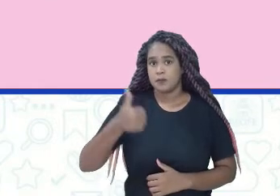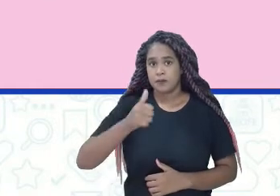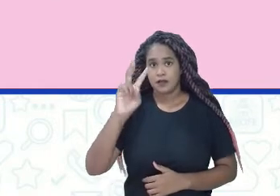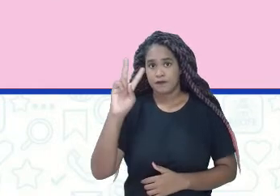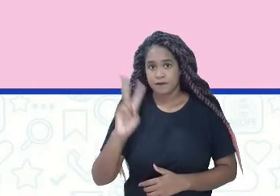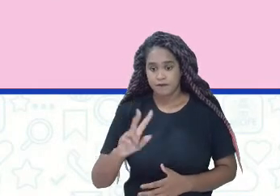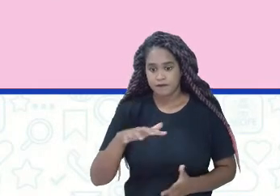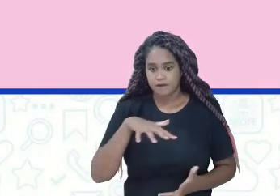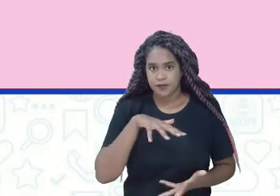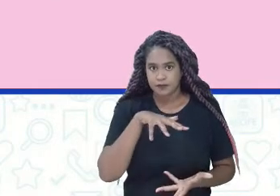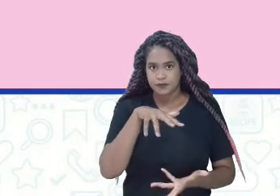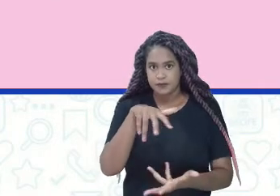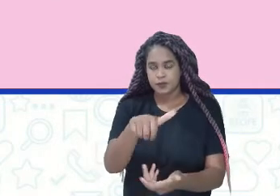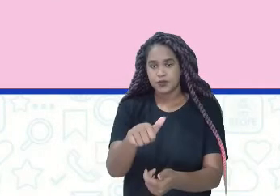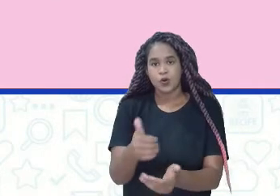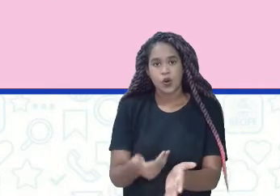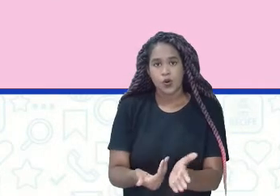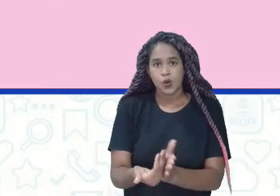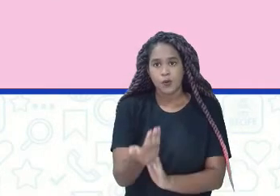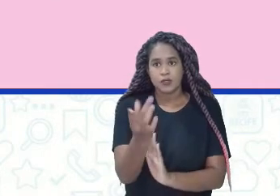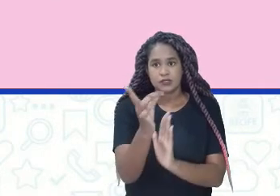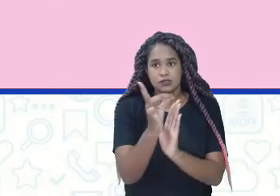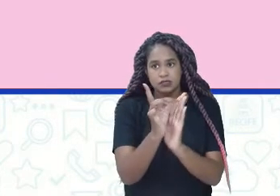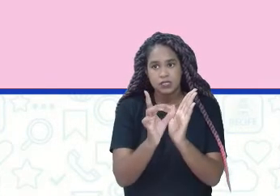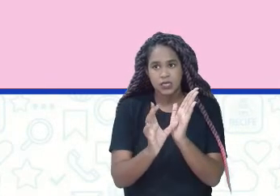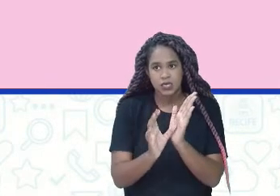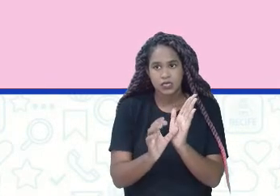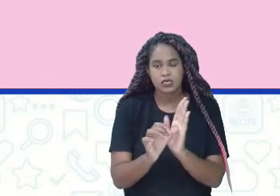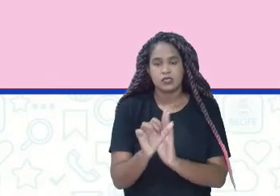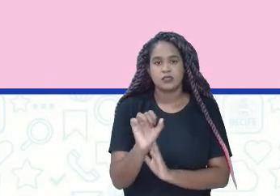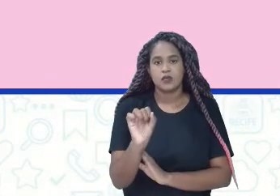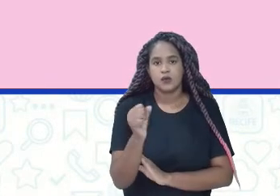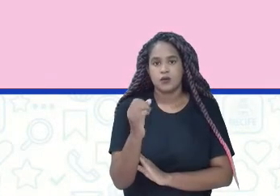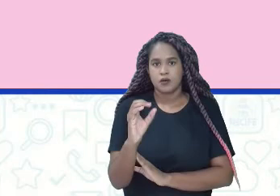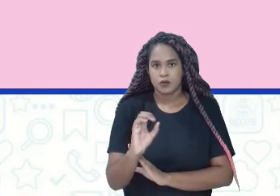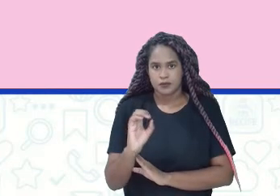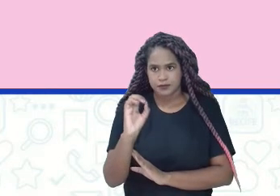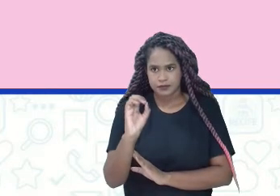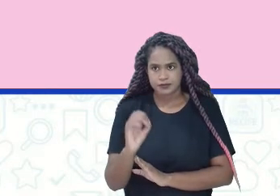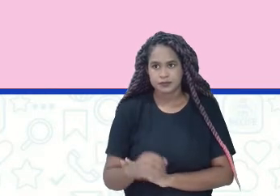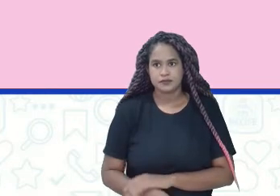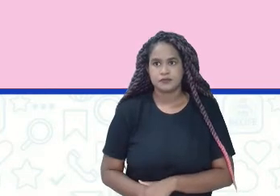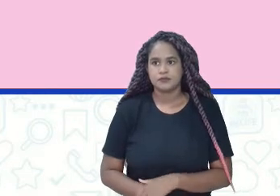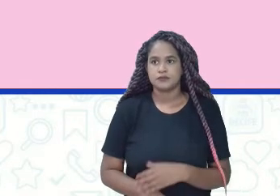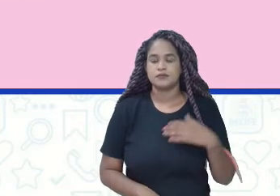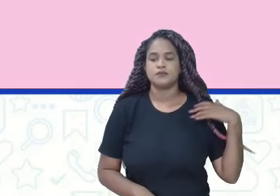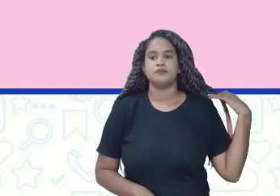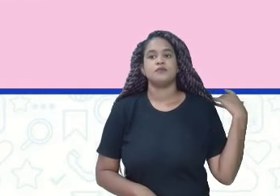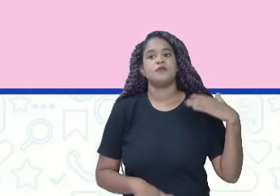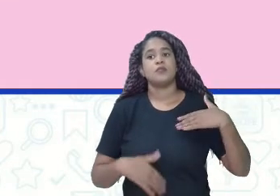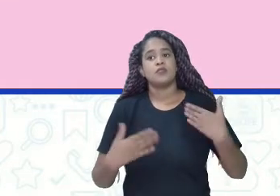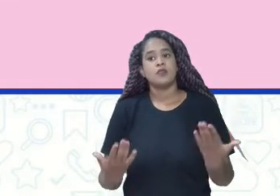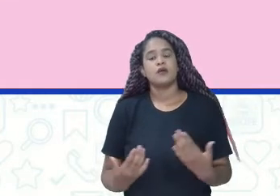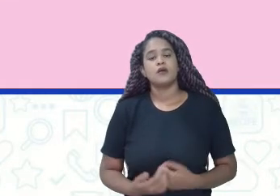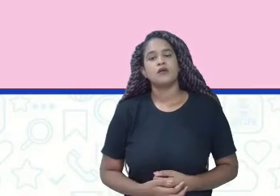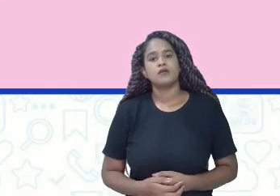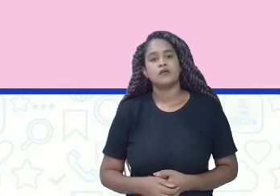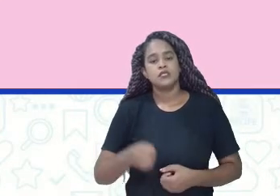no início da década de 80, no caso confirmado na década de 80. A síndrome foi descrita